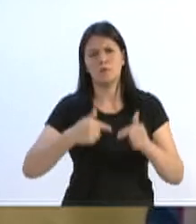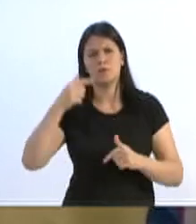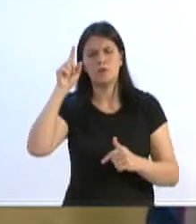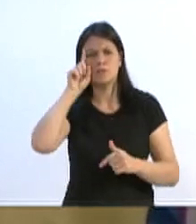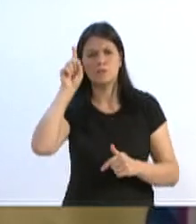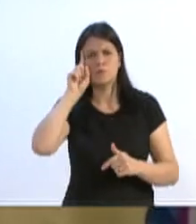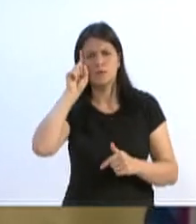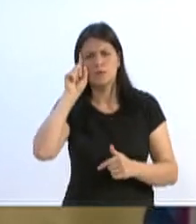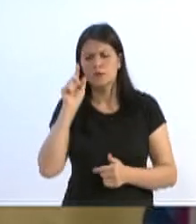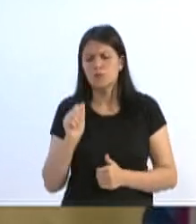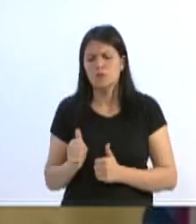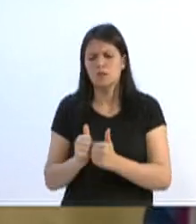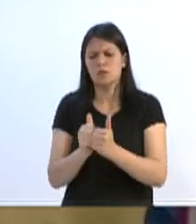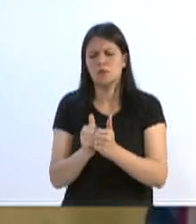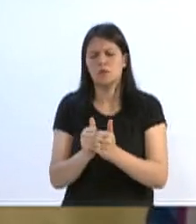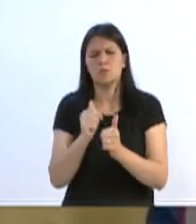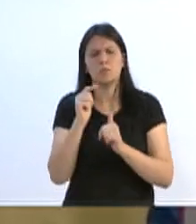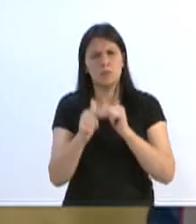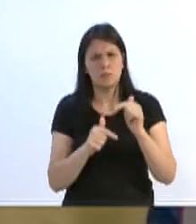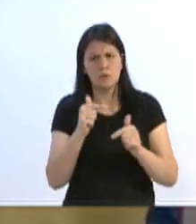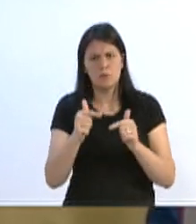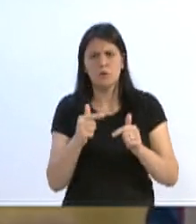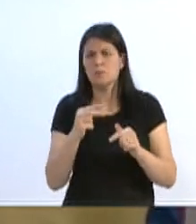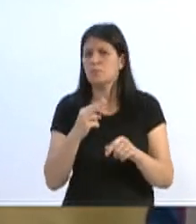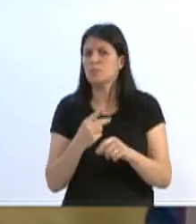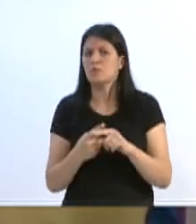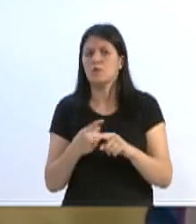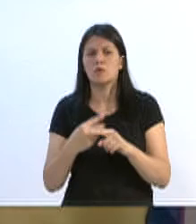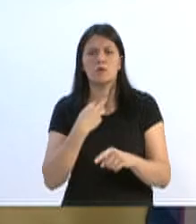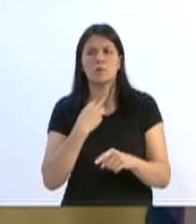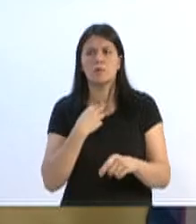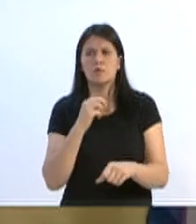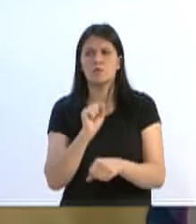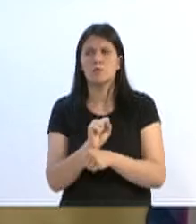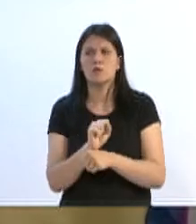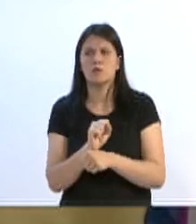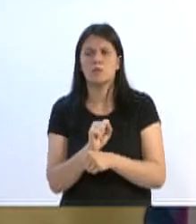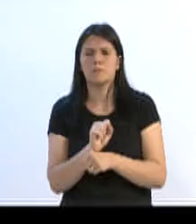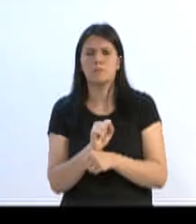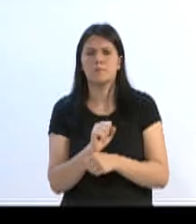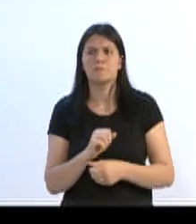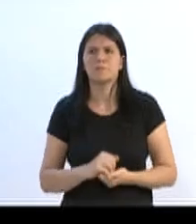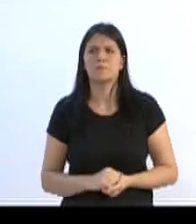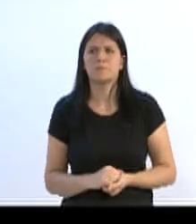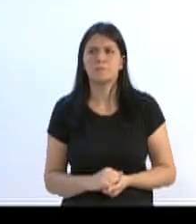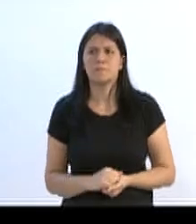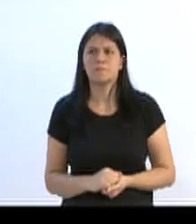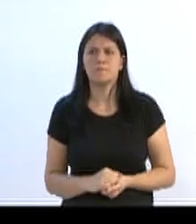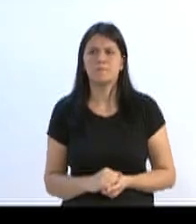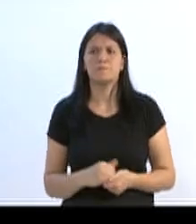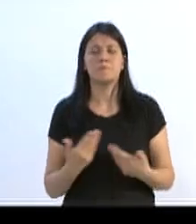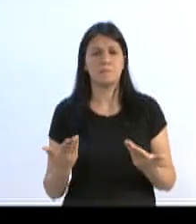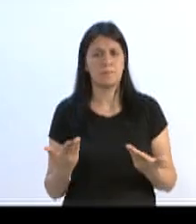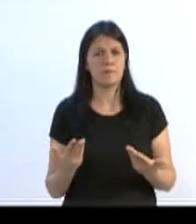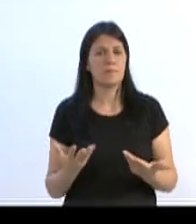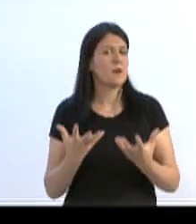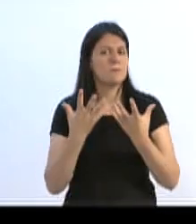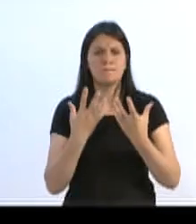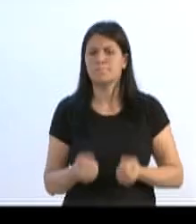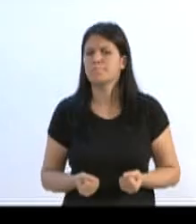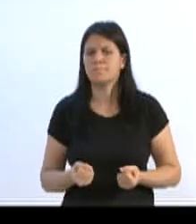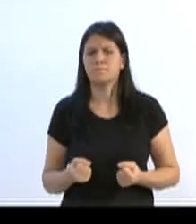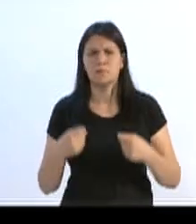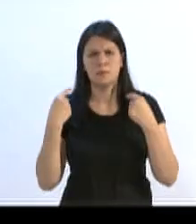seguir na luta porque o trabalho não pode parar e uma delas é essa aí deixa eu ver aí da foto aí não aceita críticas